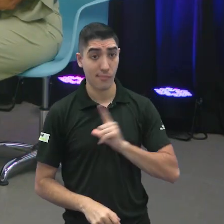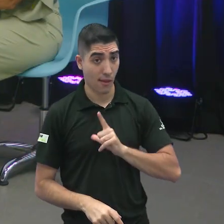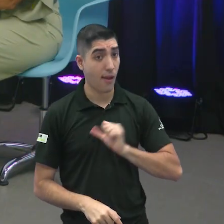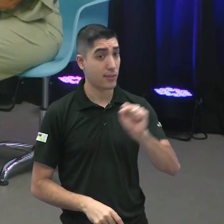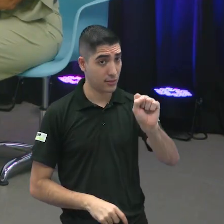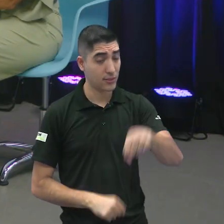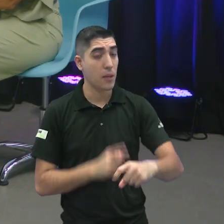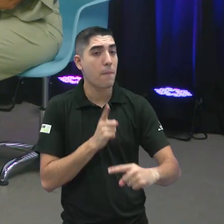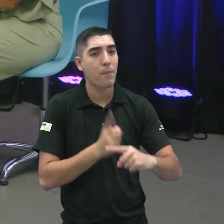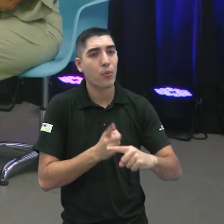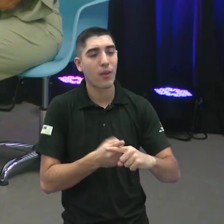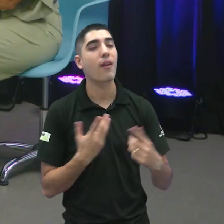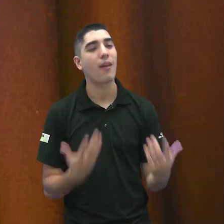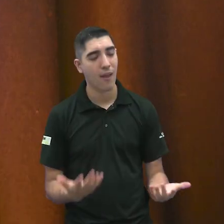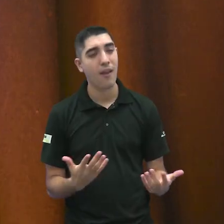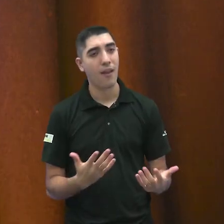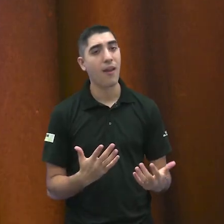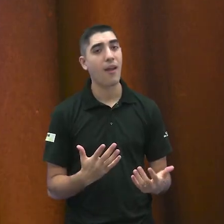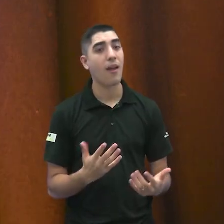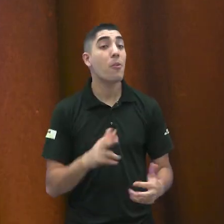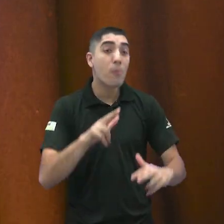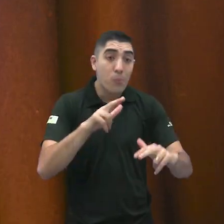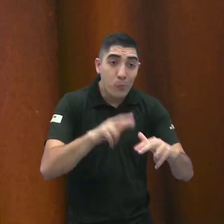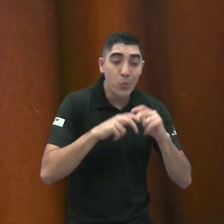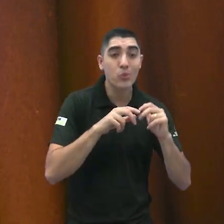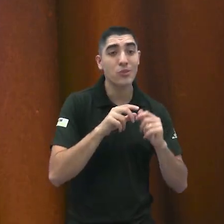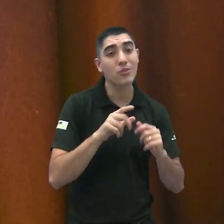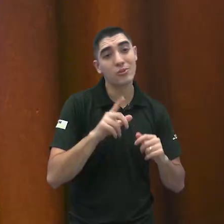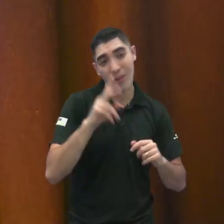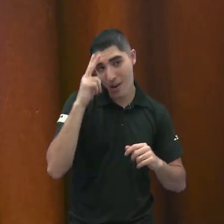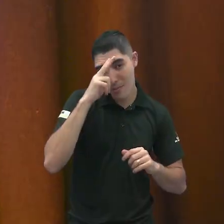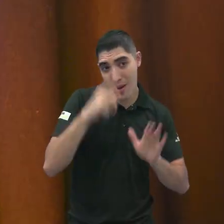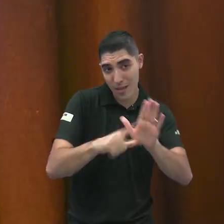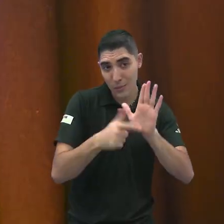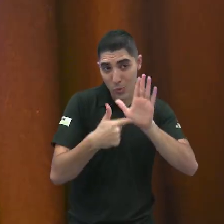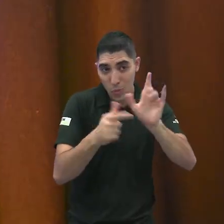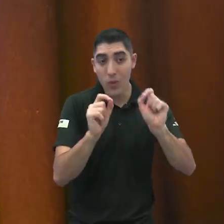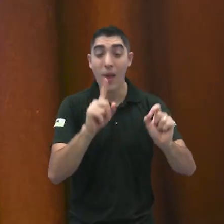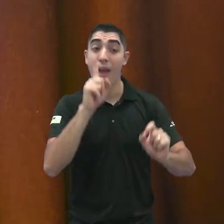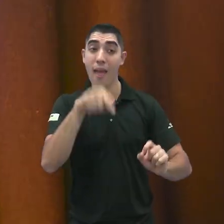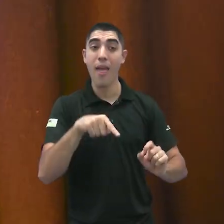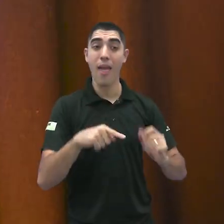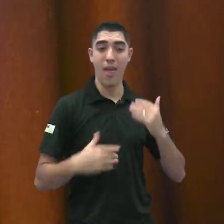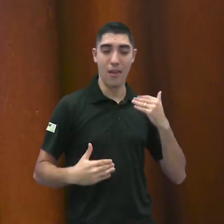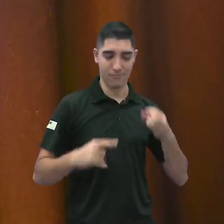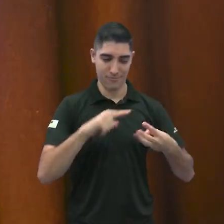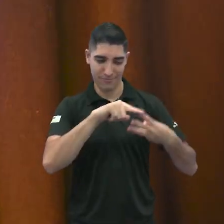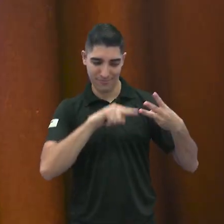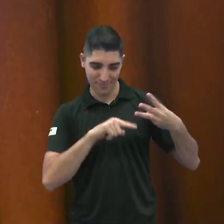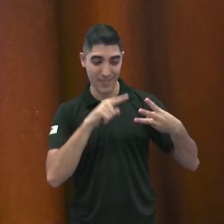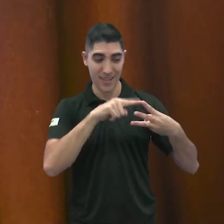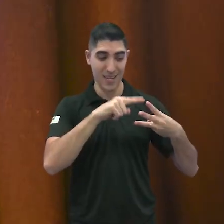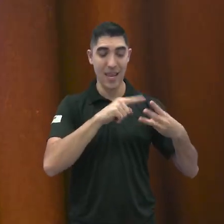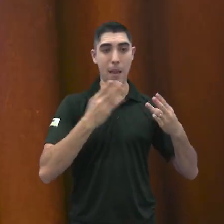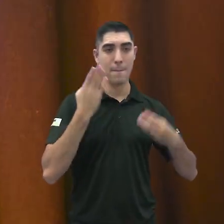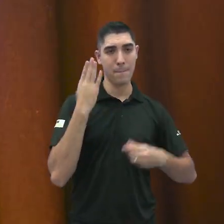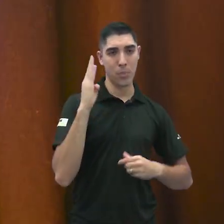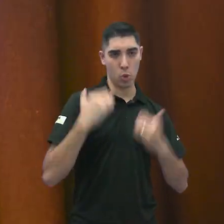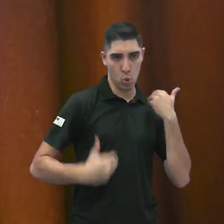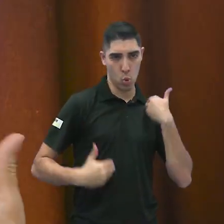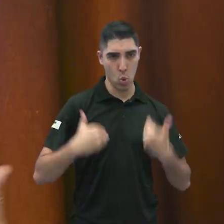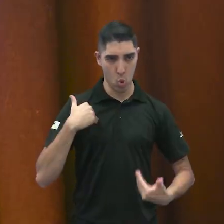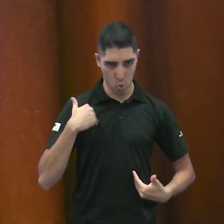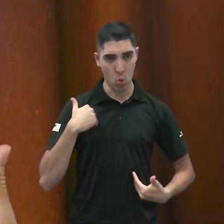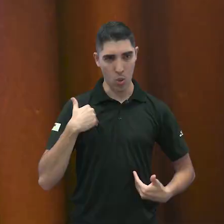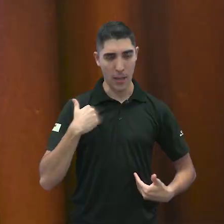diferentes. Justamente porque a gente tem esses aspectos que são os aspectos biológicos. Esses aspectos biológicos, né,